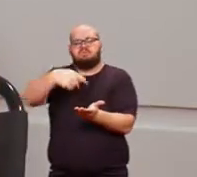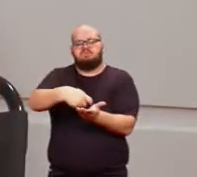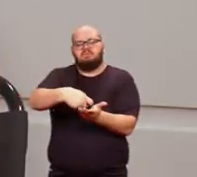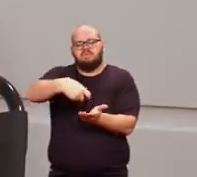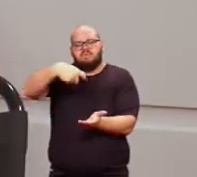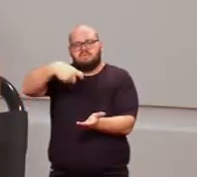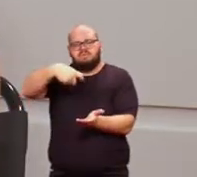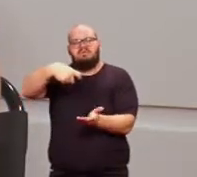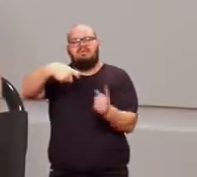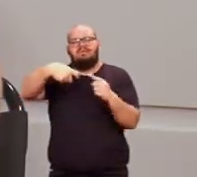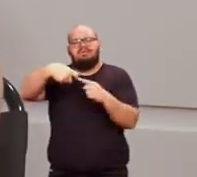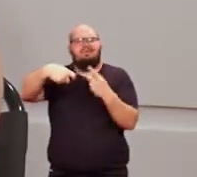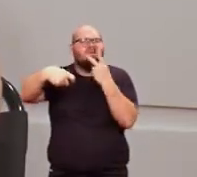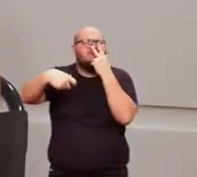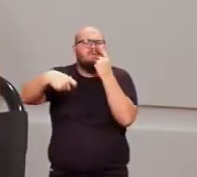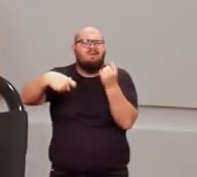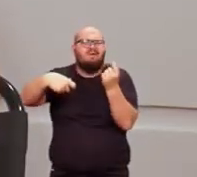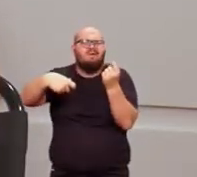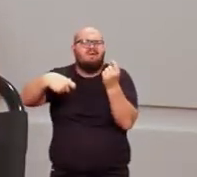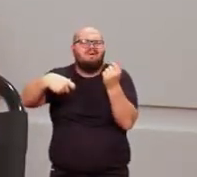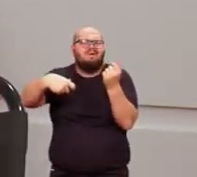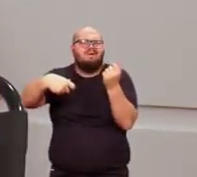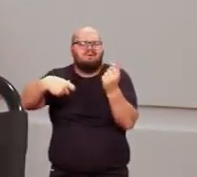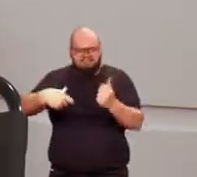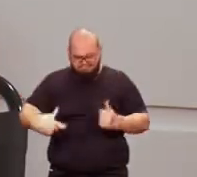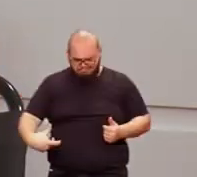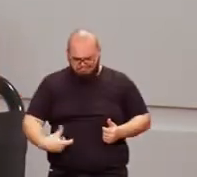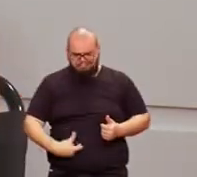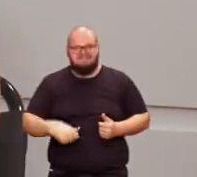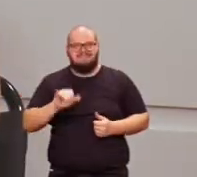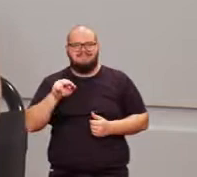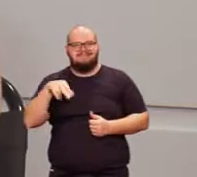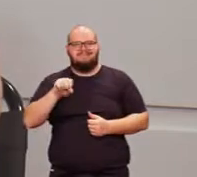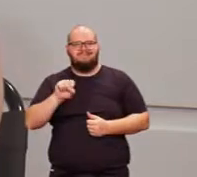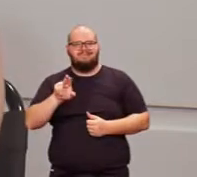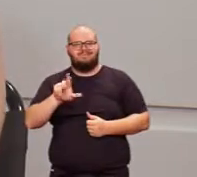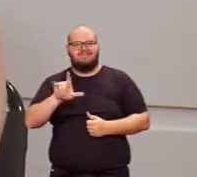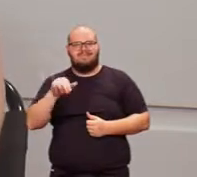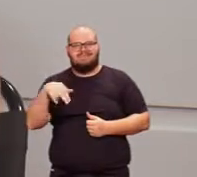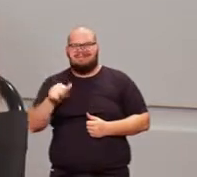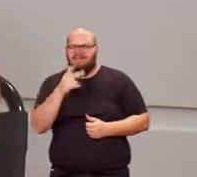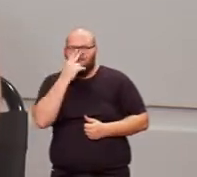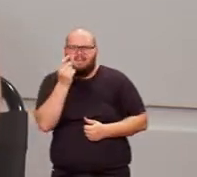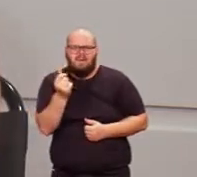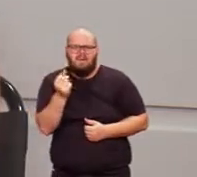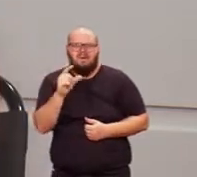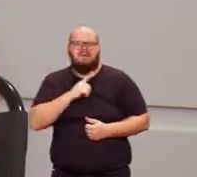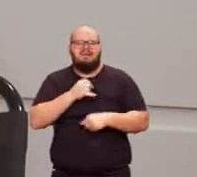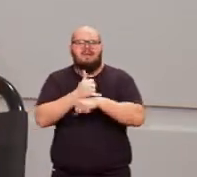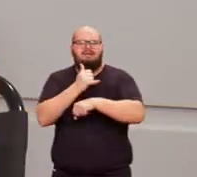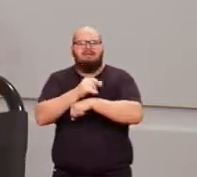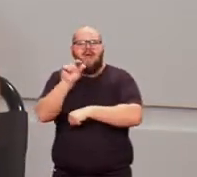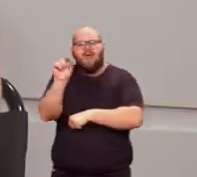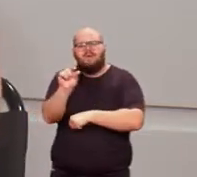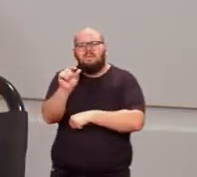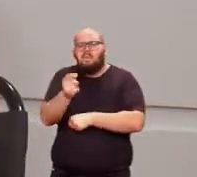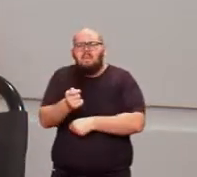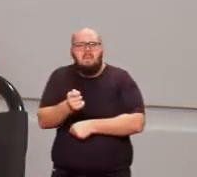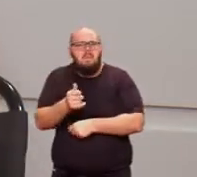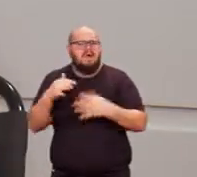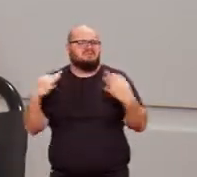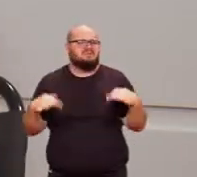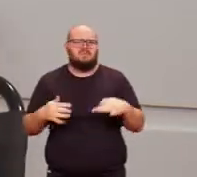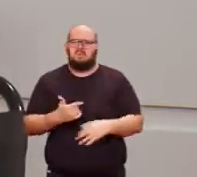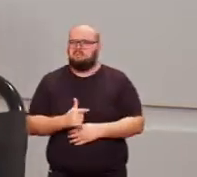que a gente usa, que é uma seringa muito semelhante a uma seringa de aplicação de insulina, onde tem uma agulha curta, ela é uma agulha bem fininha,